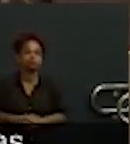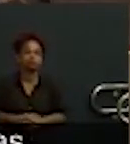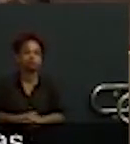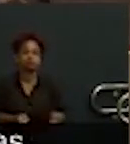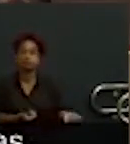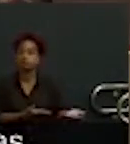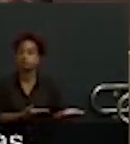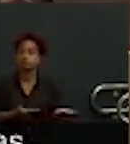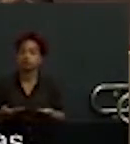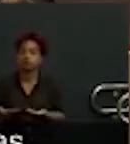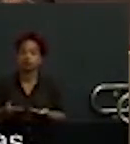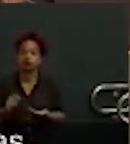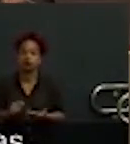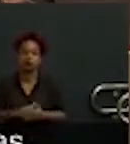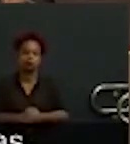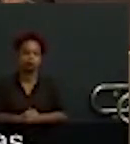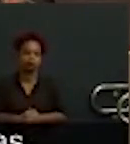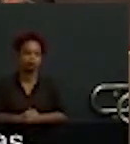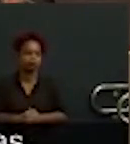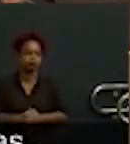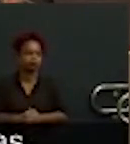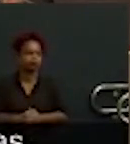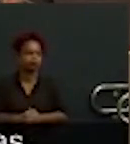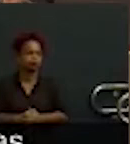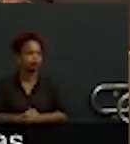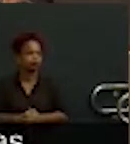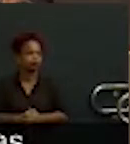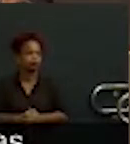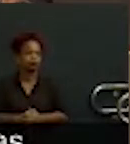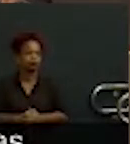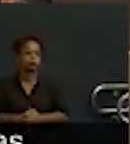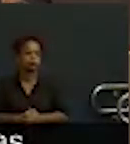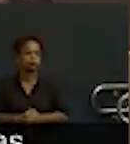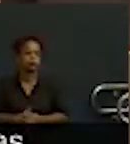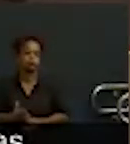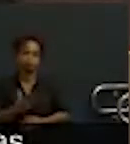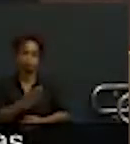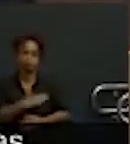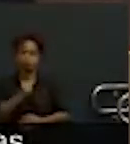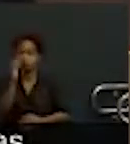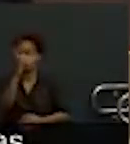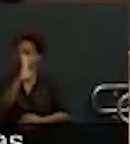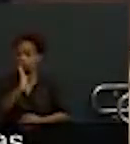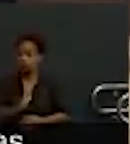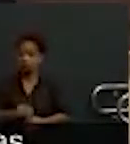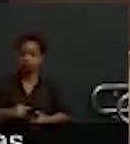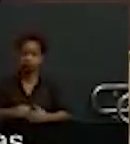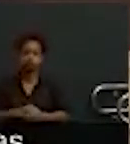Convido a todos a se posicionarem para a execução do Hino Nacional Brasileiro.